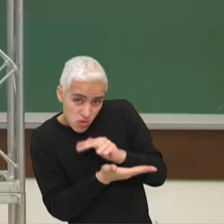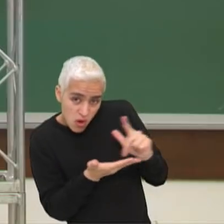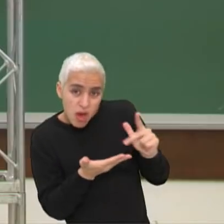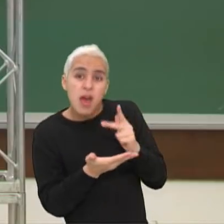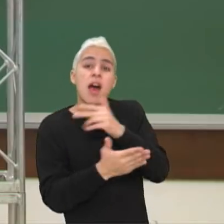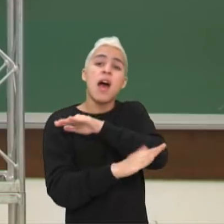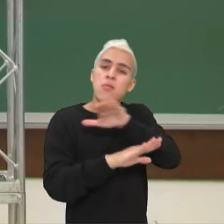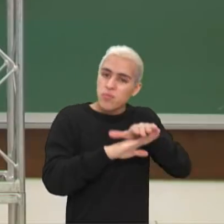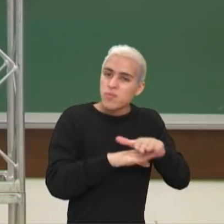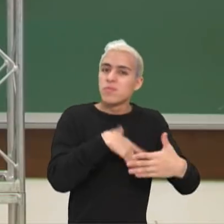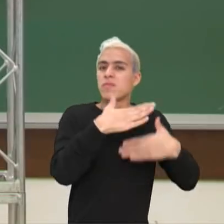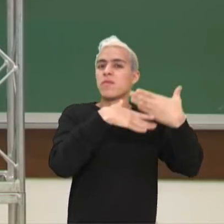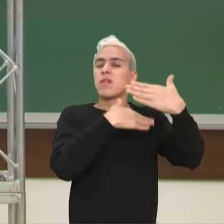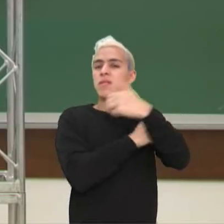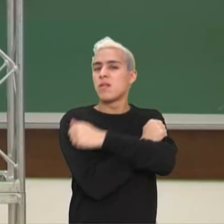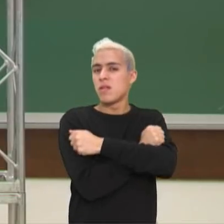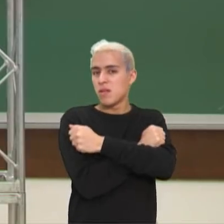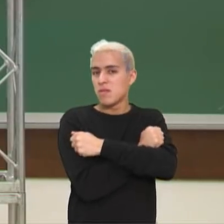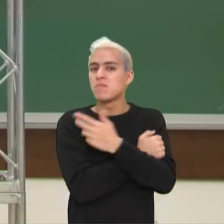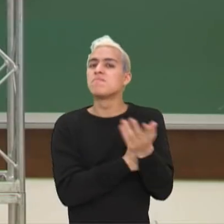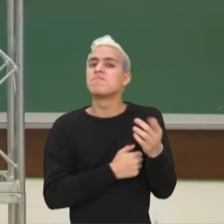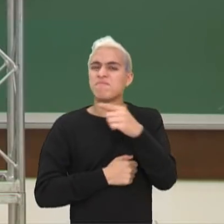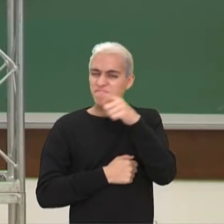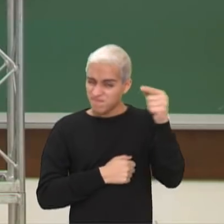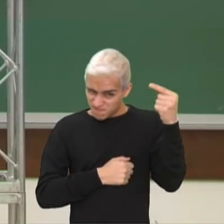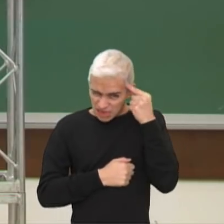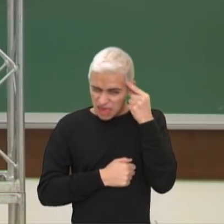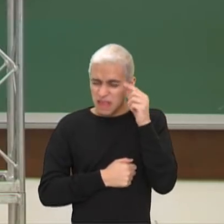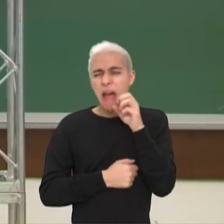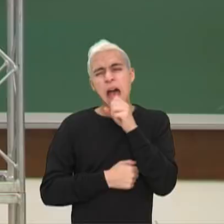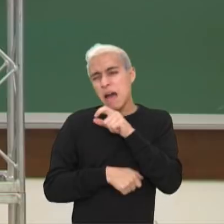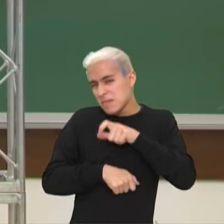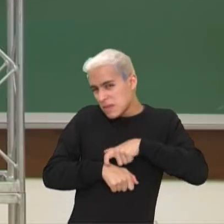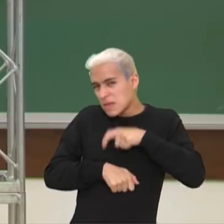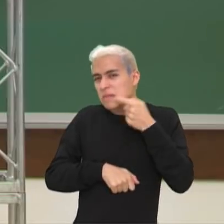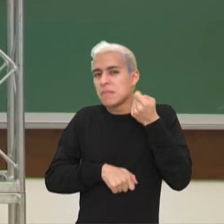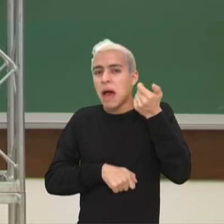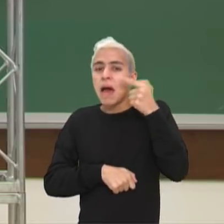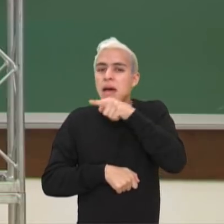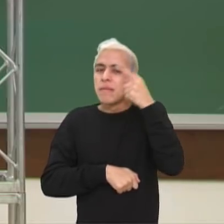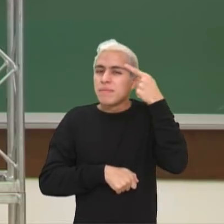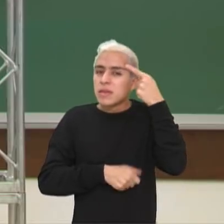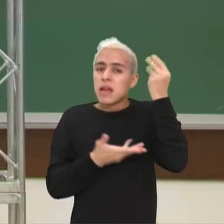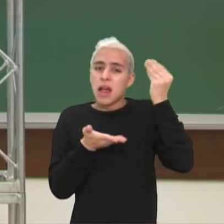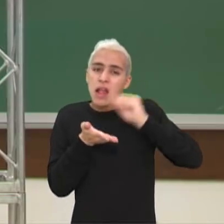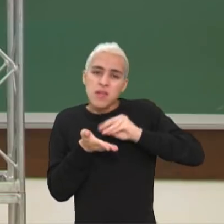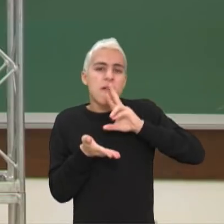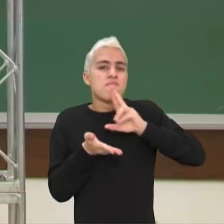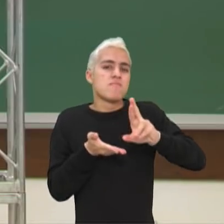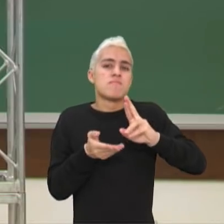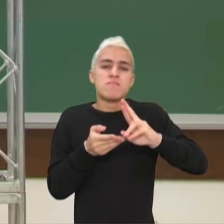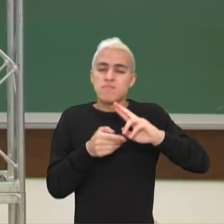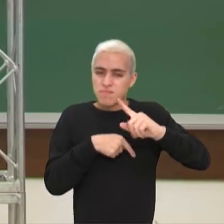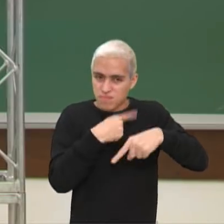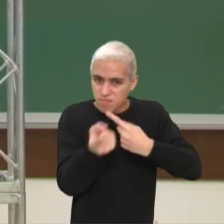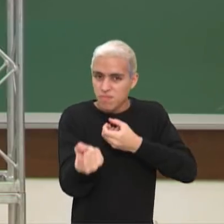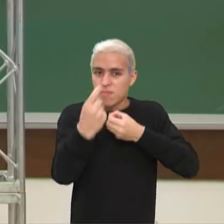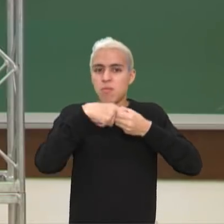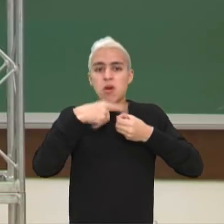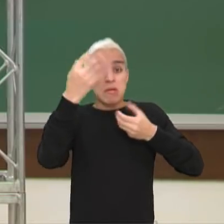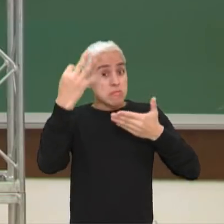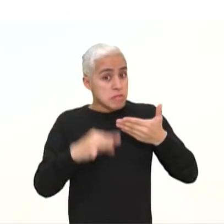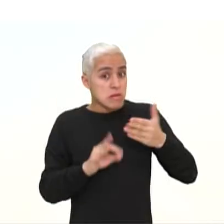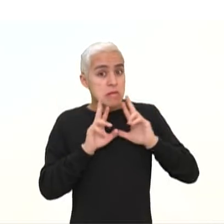aluno. Pensa um pouquinho, é um tempo mais rápido agora, mas pensa, anota a tua resposta e a gente volta daqui a pouco com a